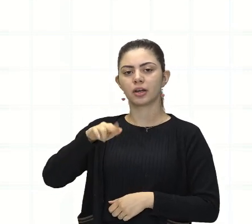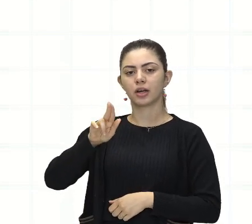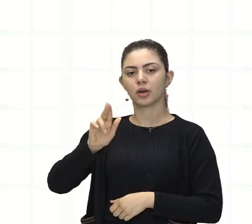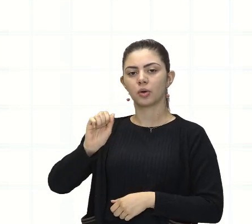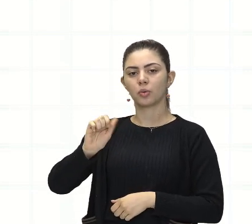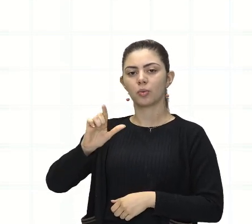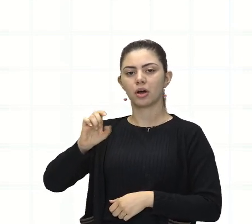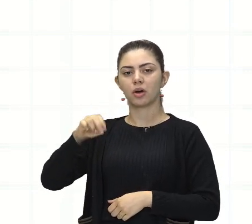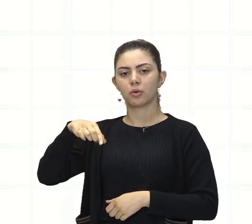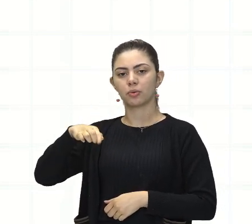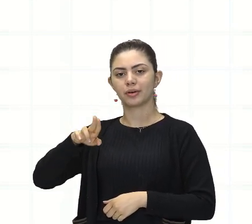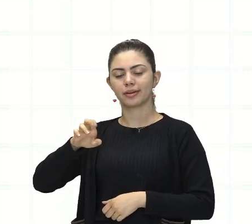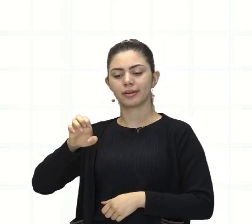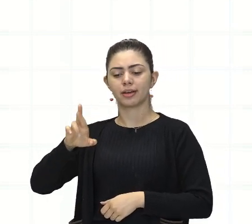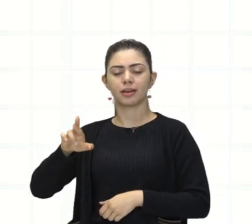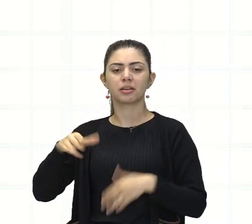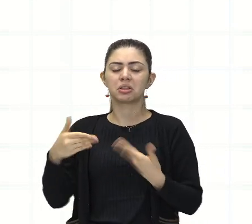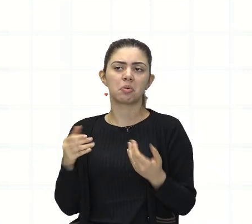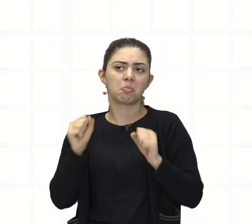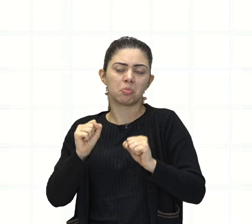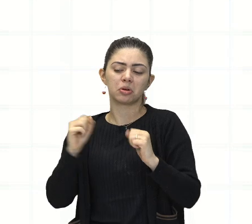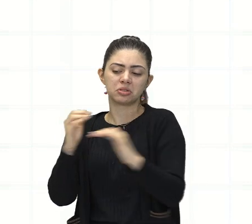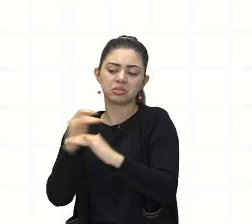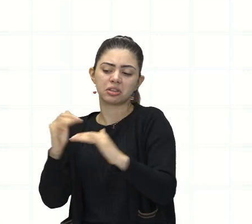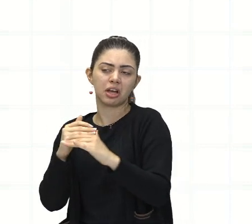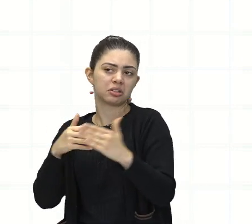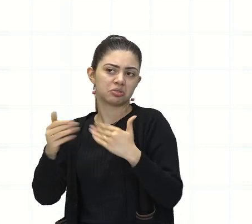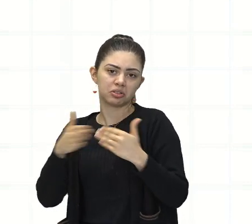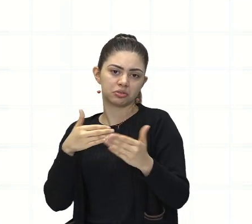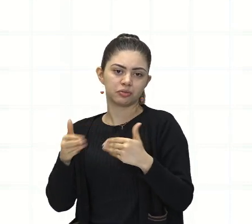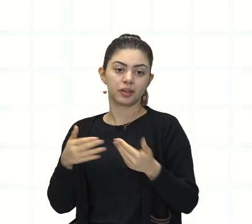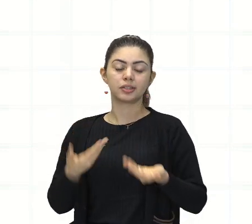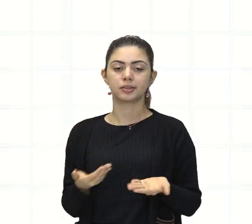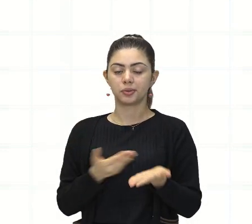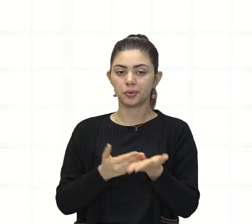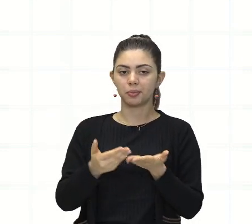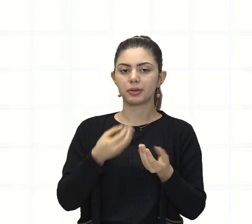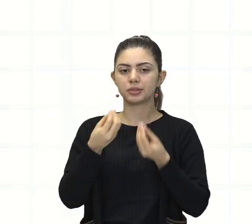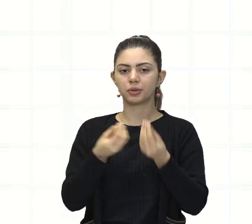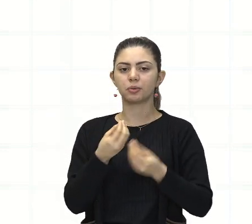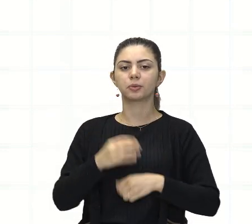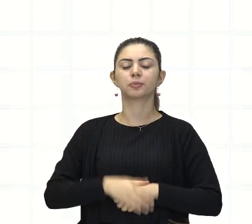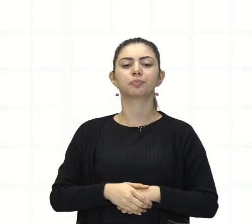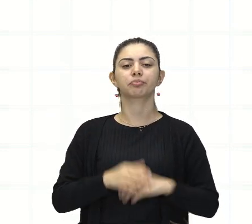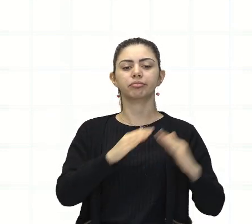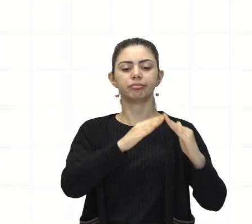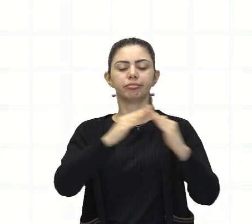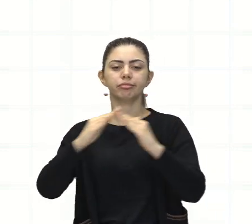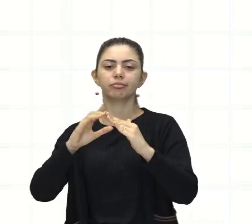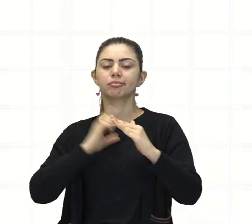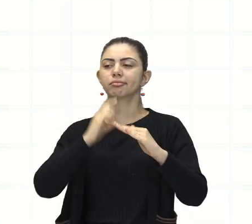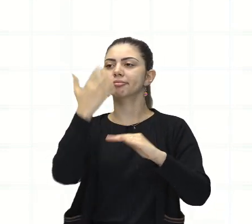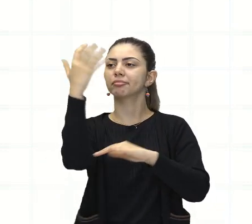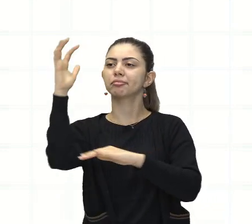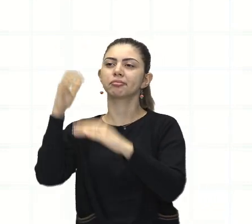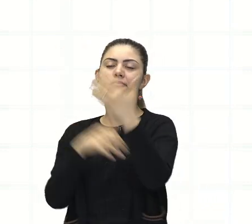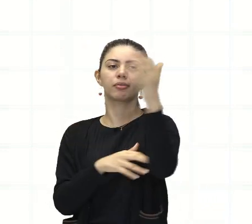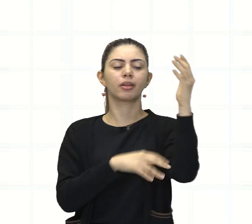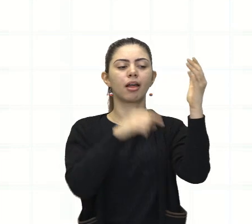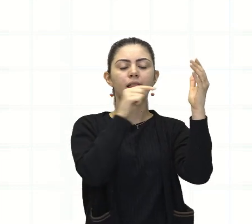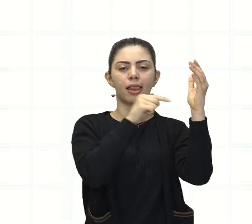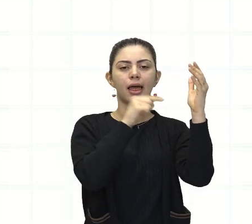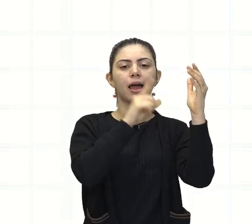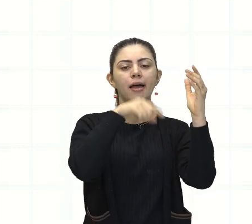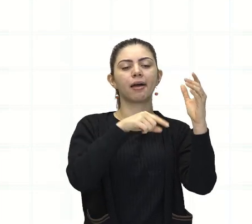qualquer cidade, né? Aí ele começa no primeiro verso. Casas entre